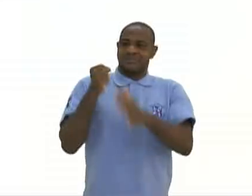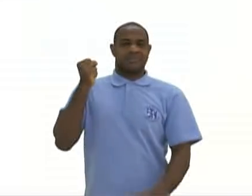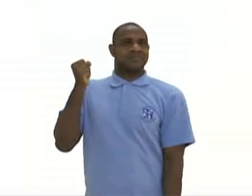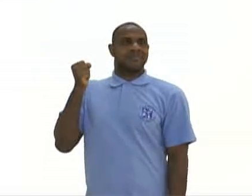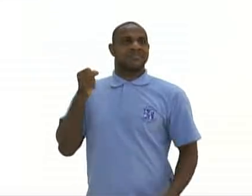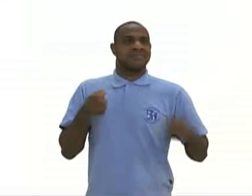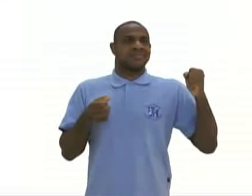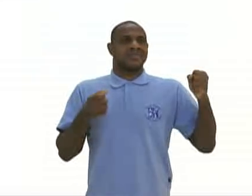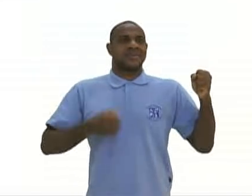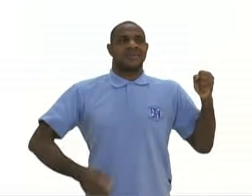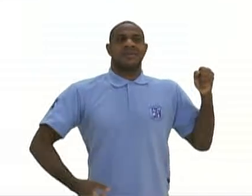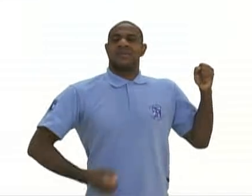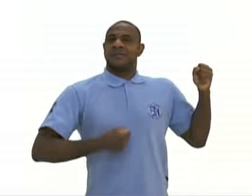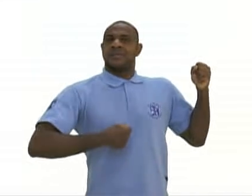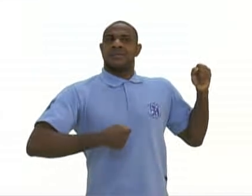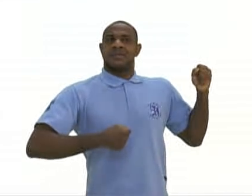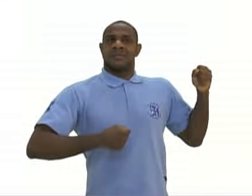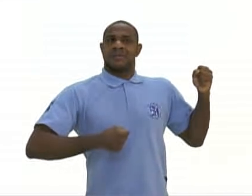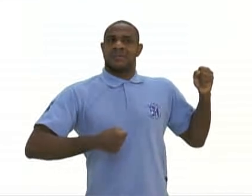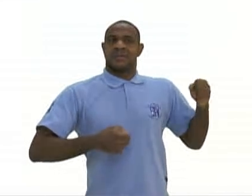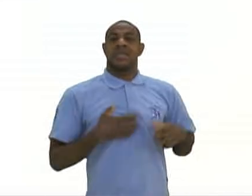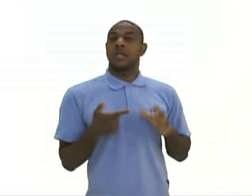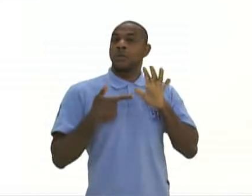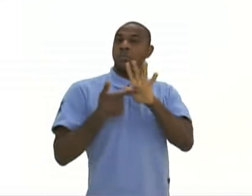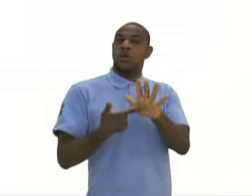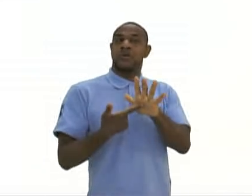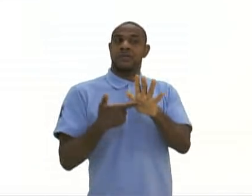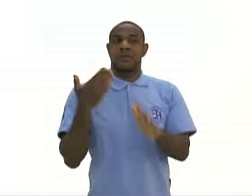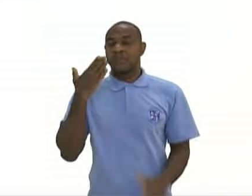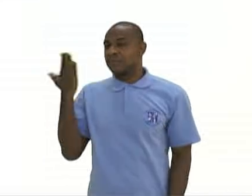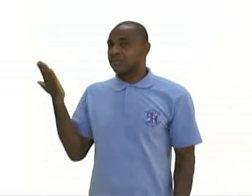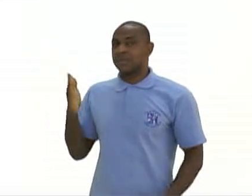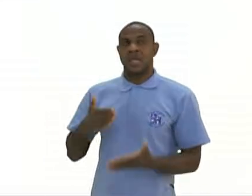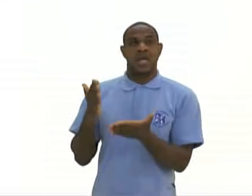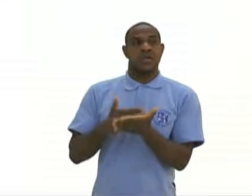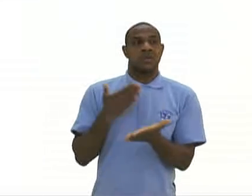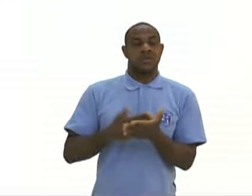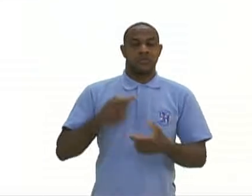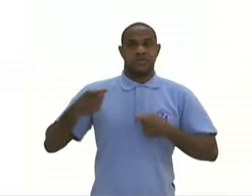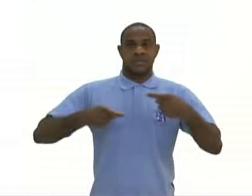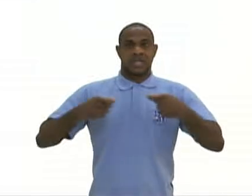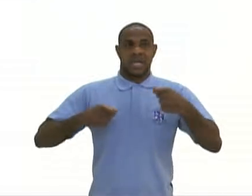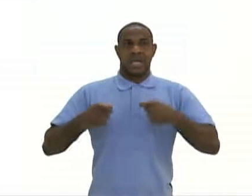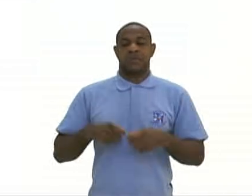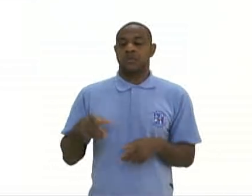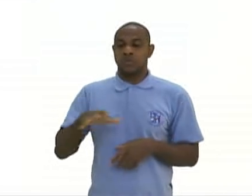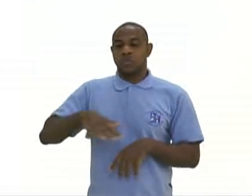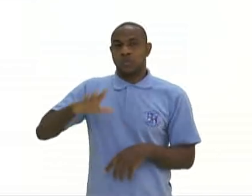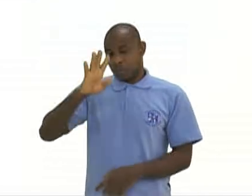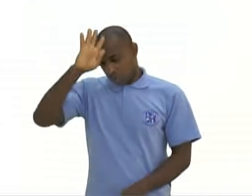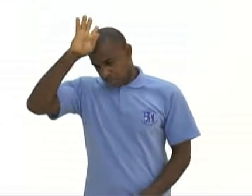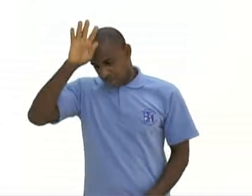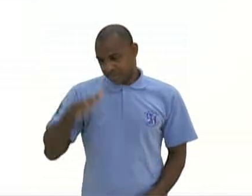existia mesmo, né? Mas aqui é uma representação de um livro de Geber, A História dos Romanos,